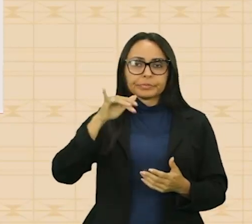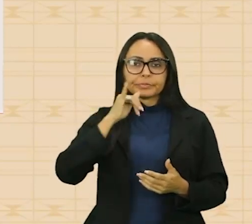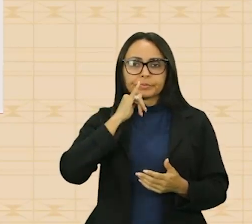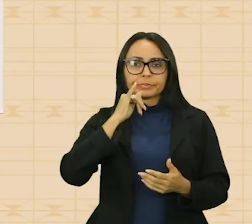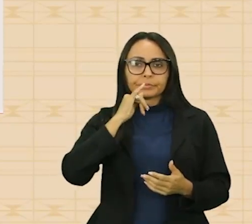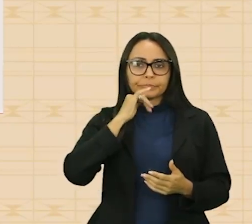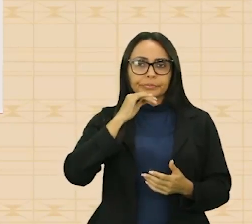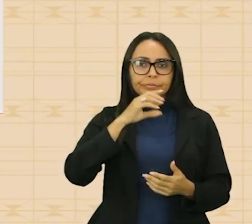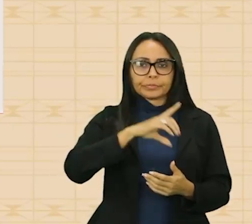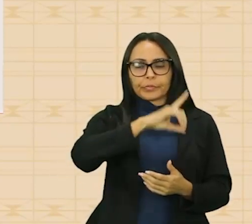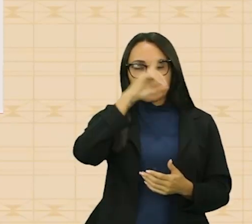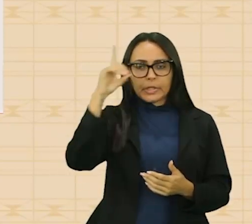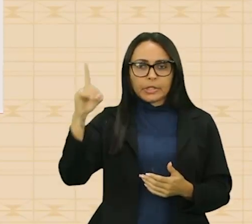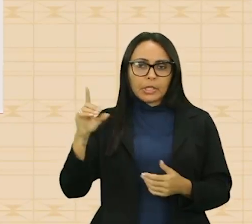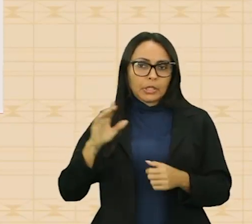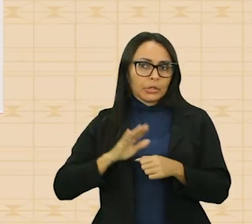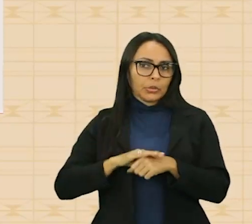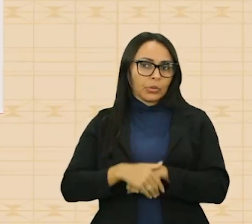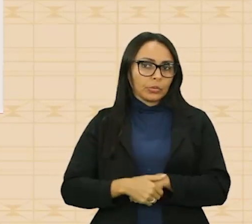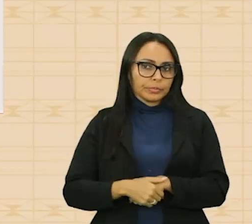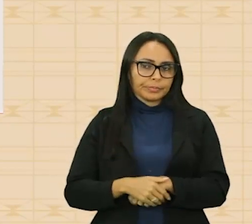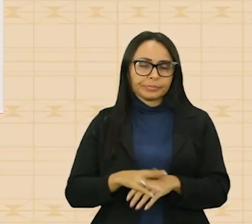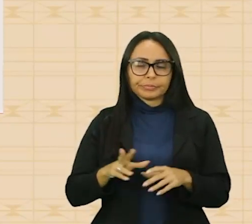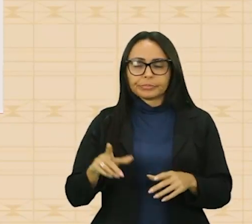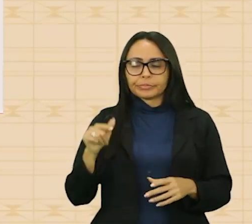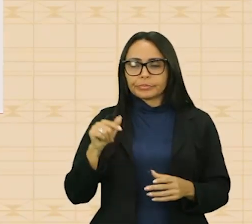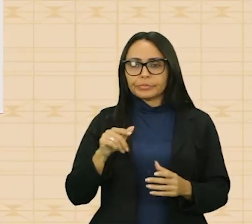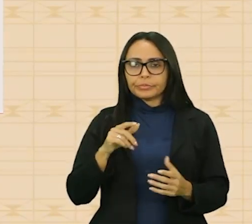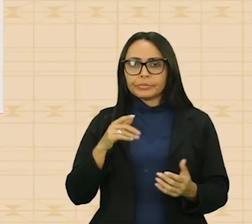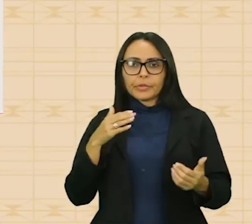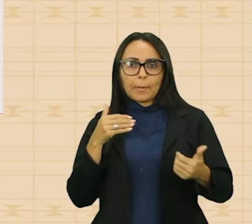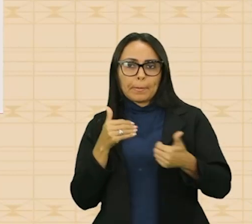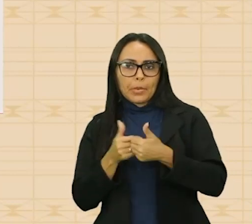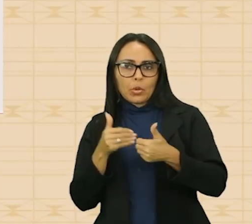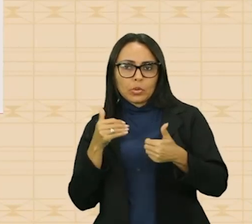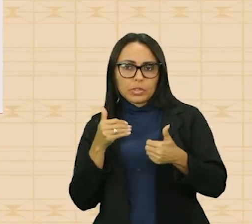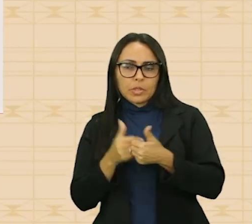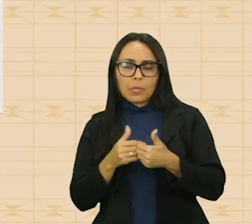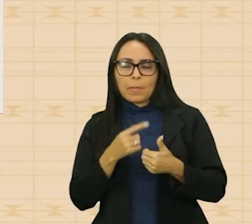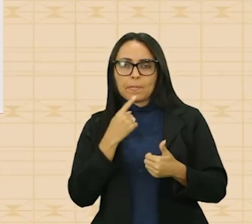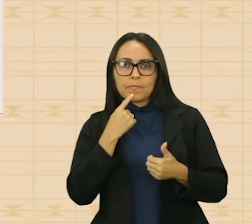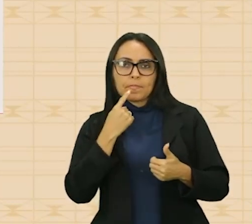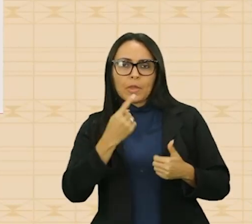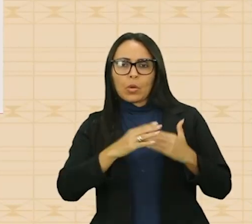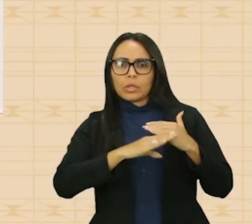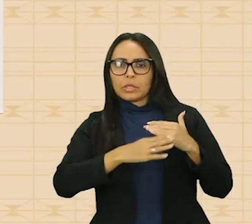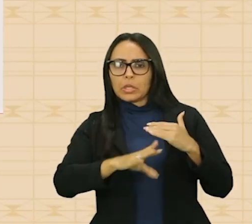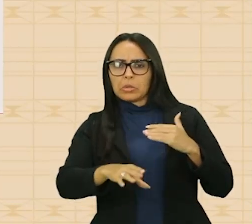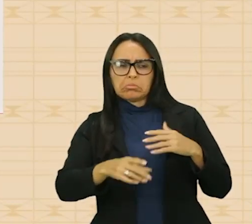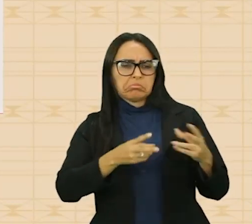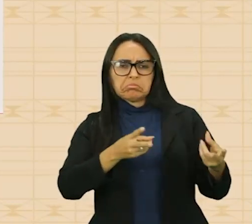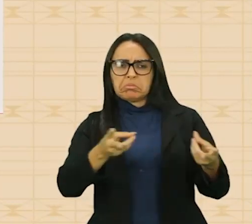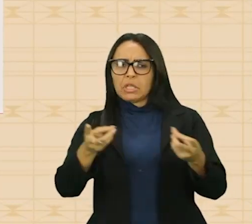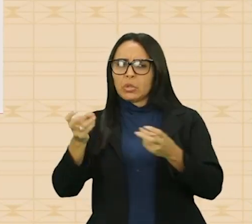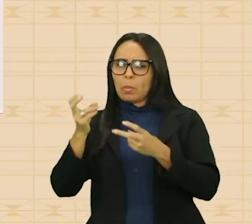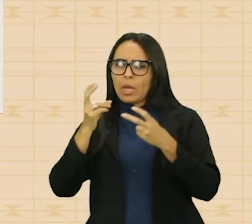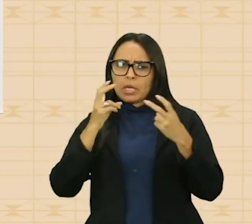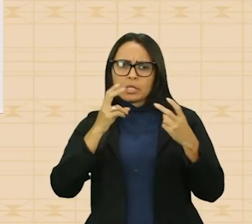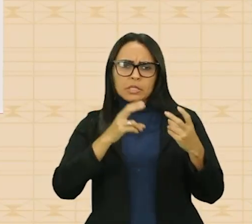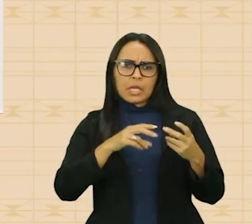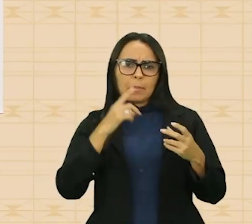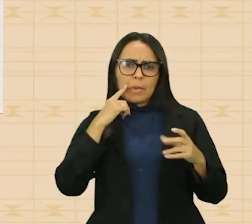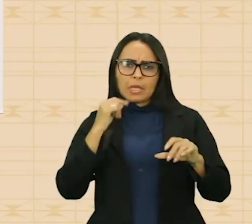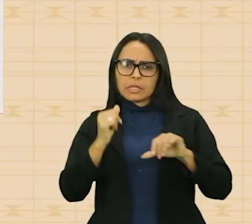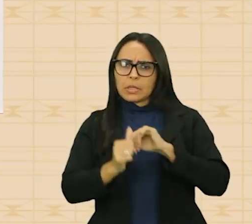e noite. Aqui, por exemplo, próximo ao litoral, a gente não percebe muito essa